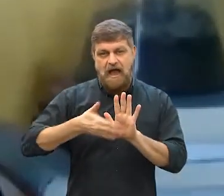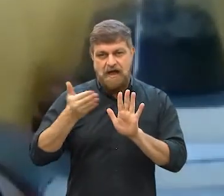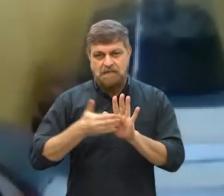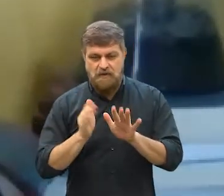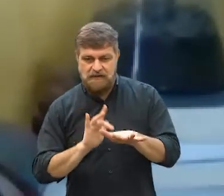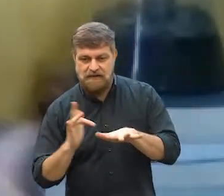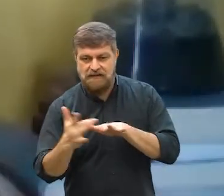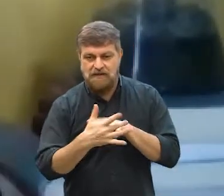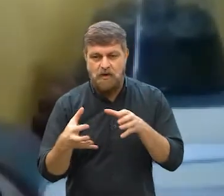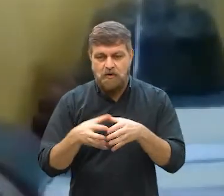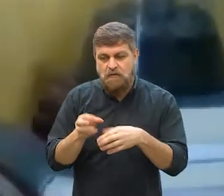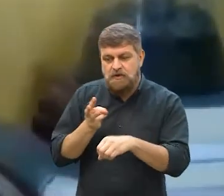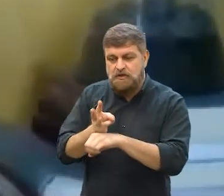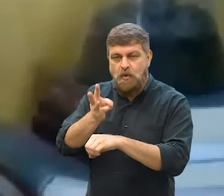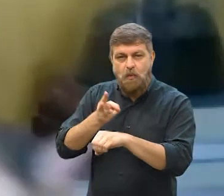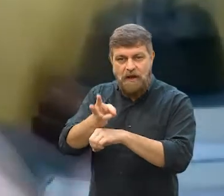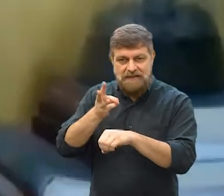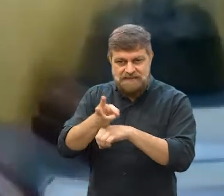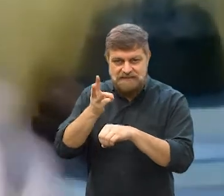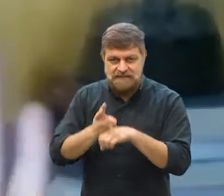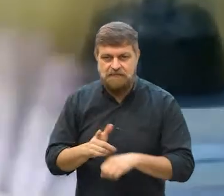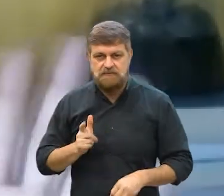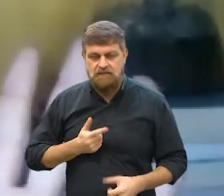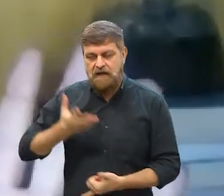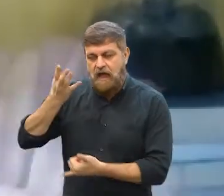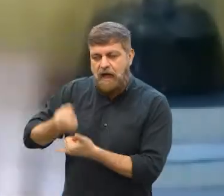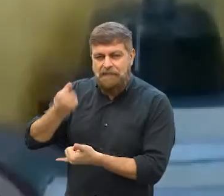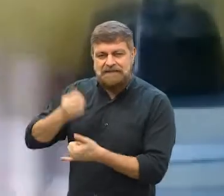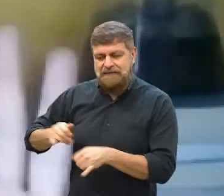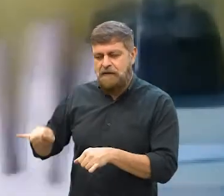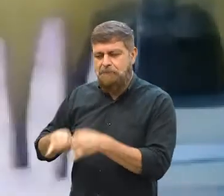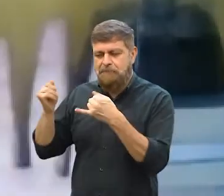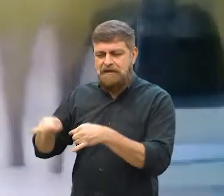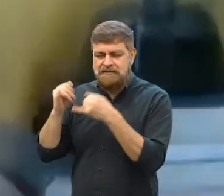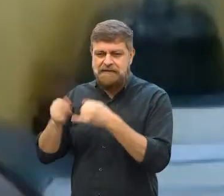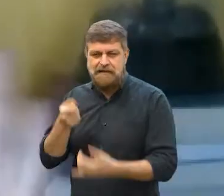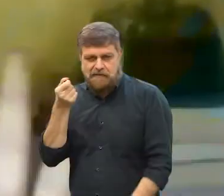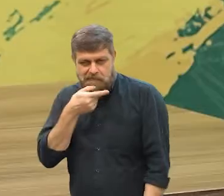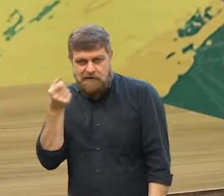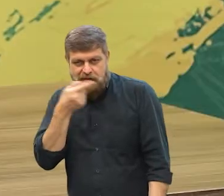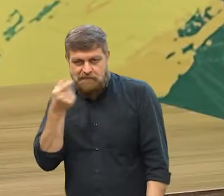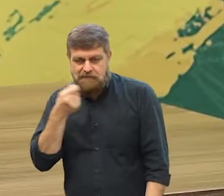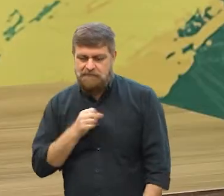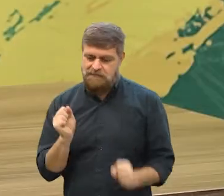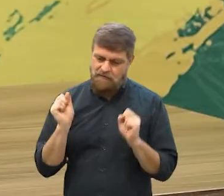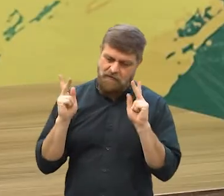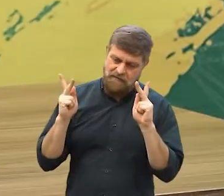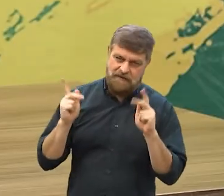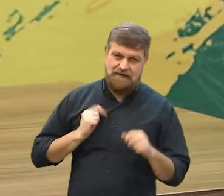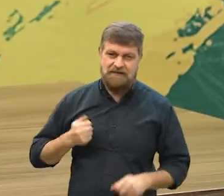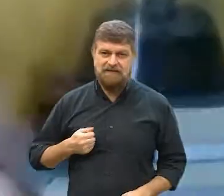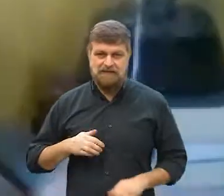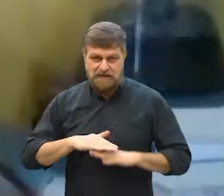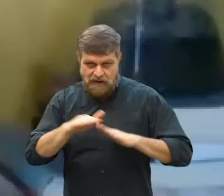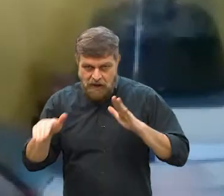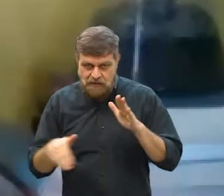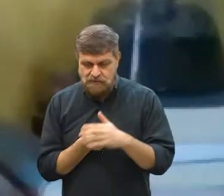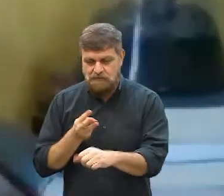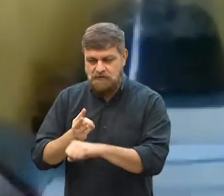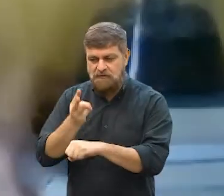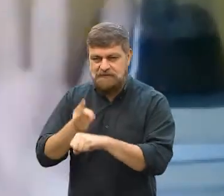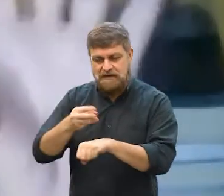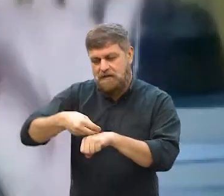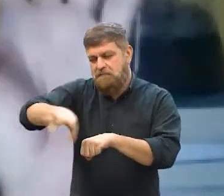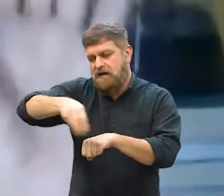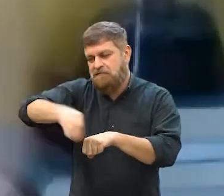do que os grupos do WhatsApp para você que passar informações ver se tá passando só besteira mesmo quando eu vou mandar um vestido uma piadinha a gente passa quem vai para saber atire a primeira pedra aquele que me